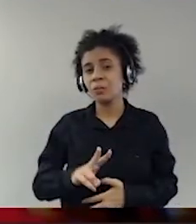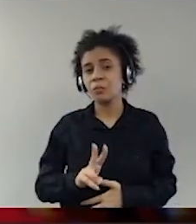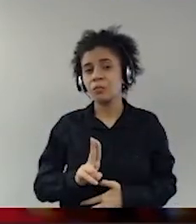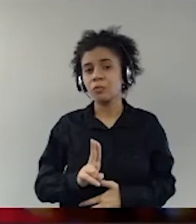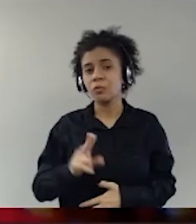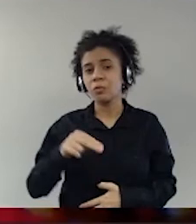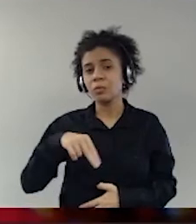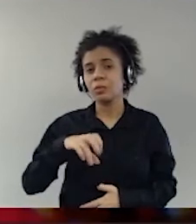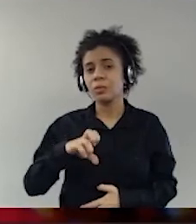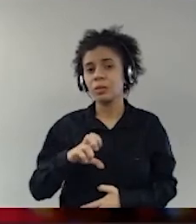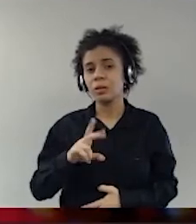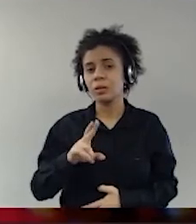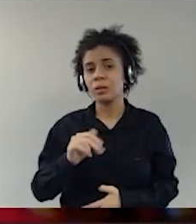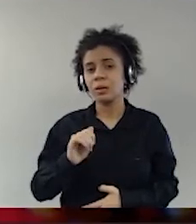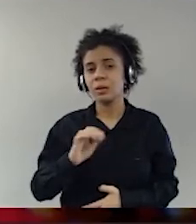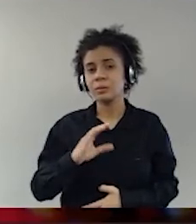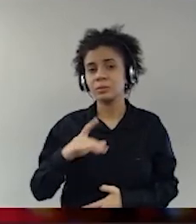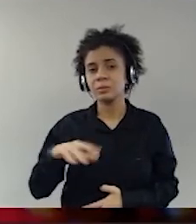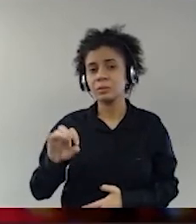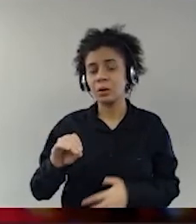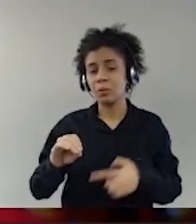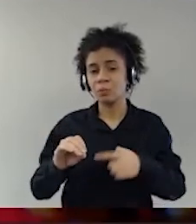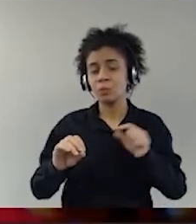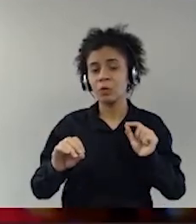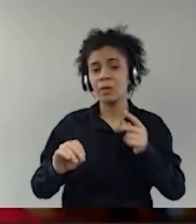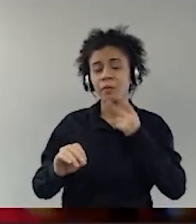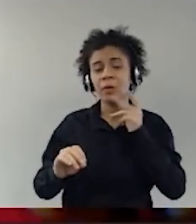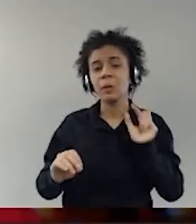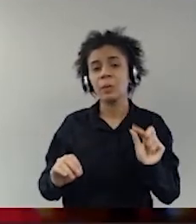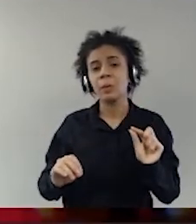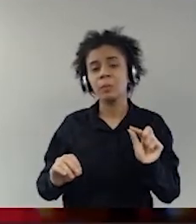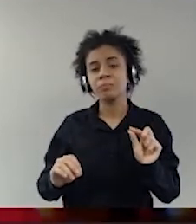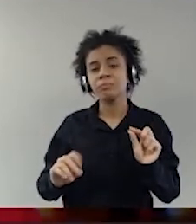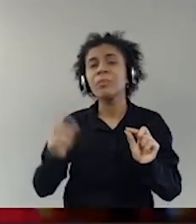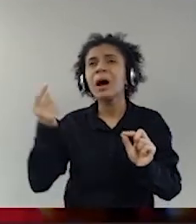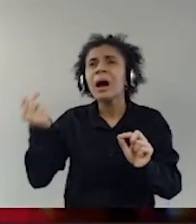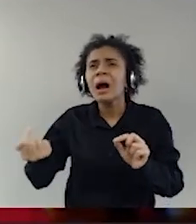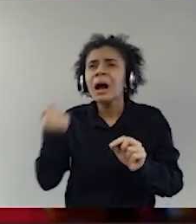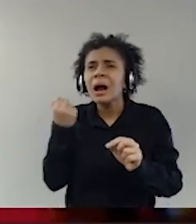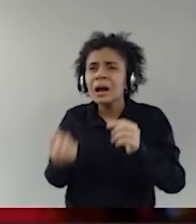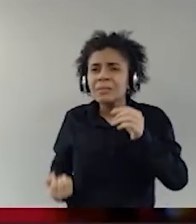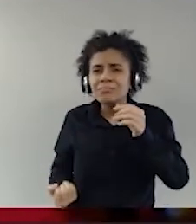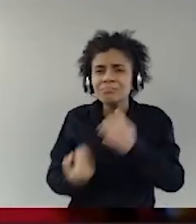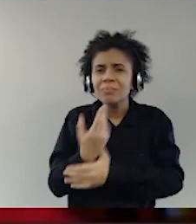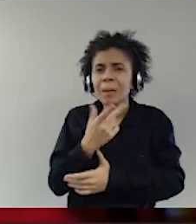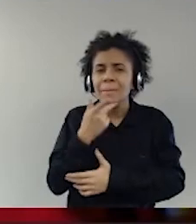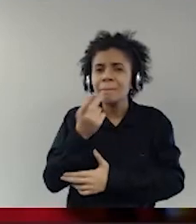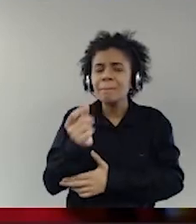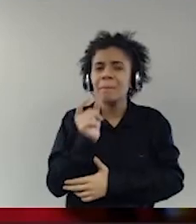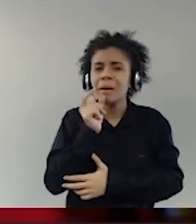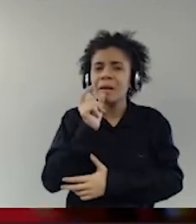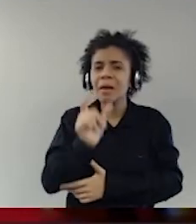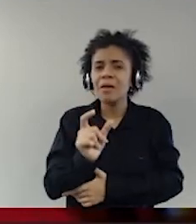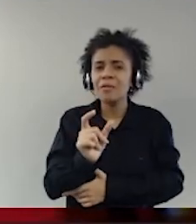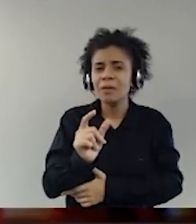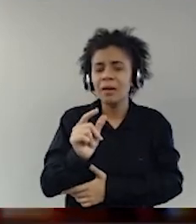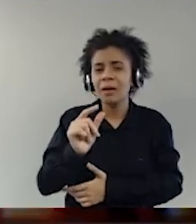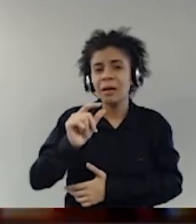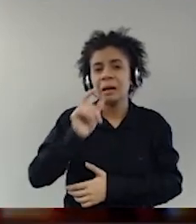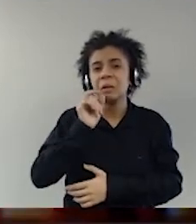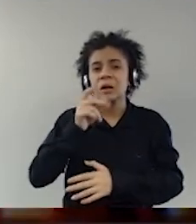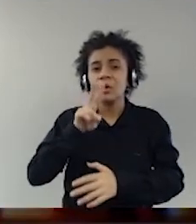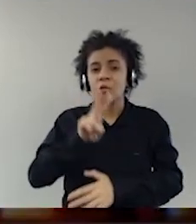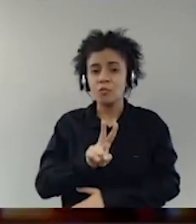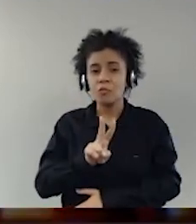de vulneração, nós falamos a partir da origem latina do verbo vulnerar, que diz que é